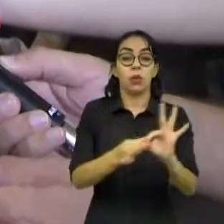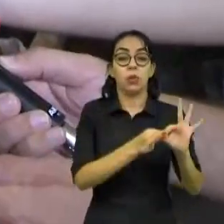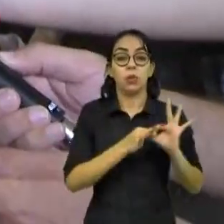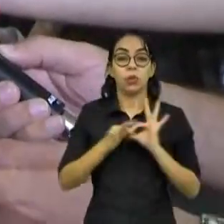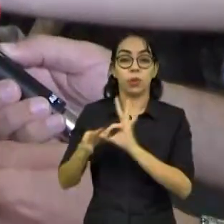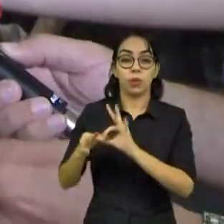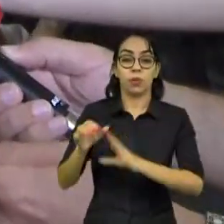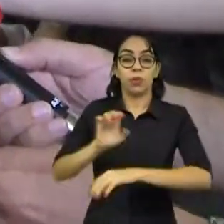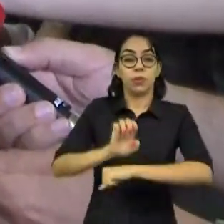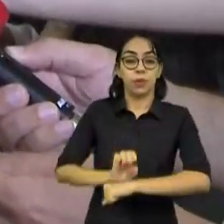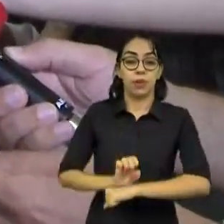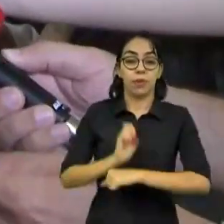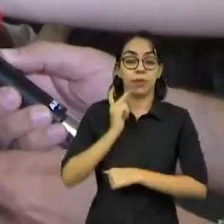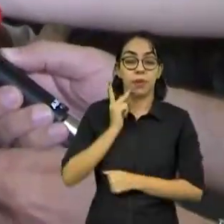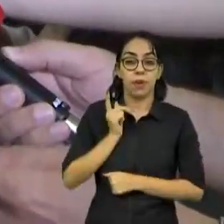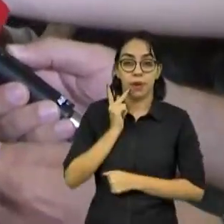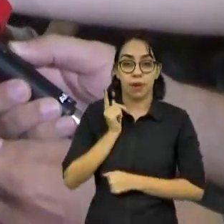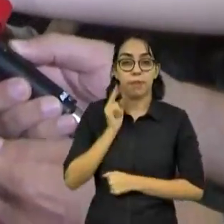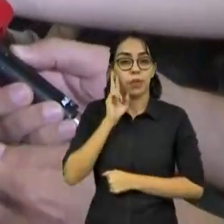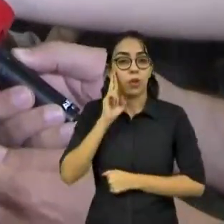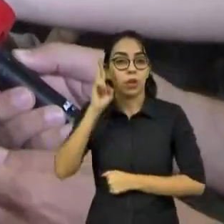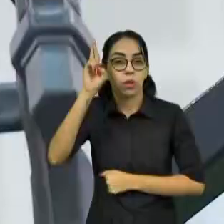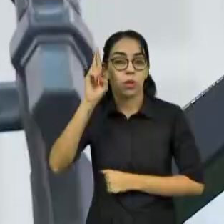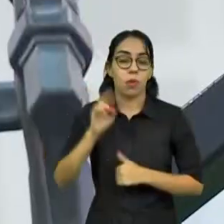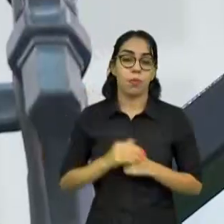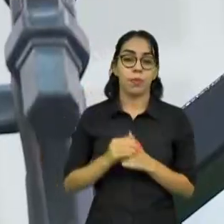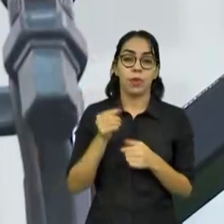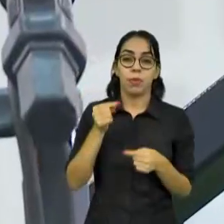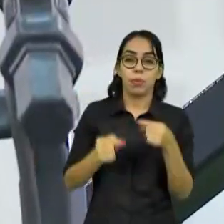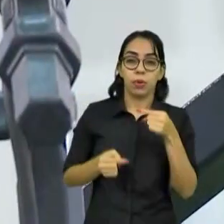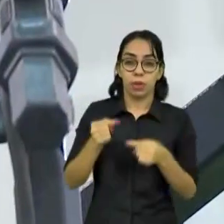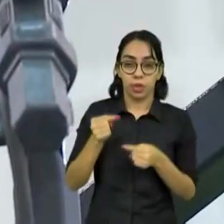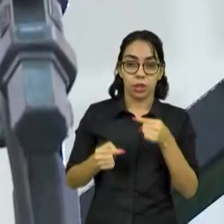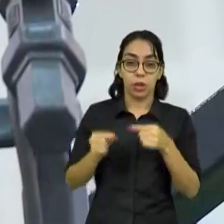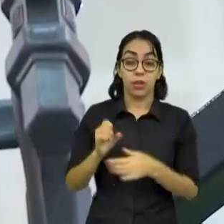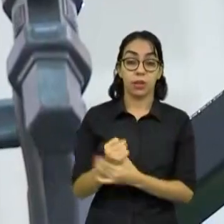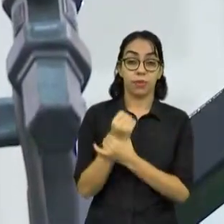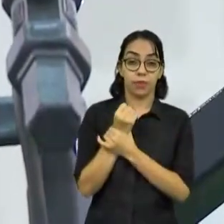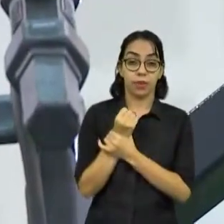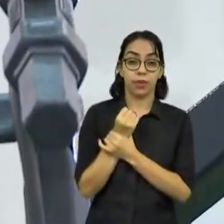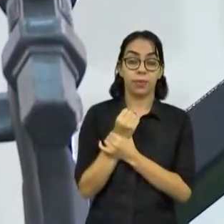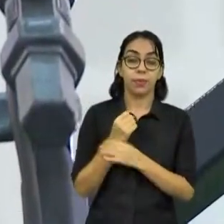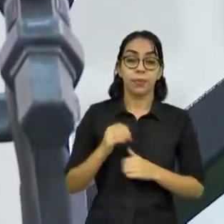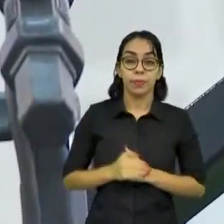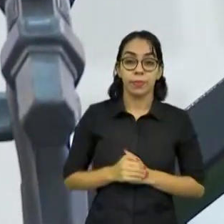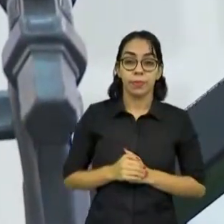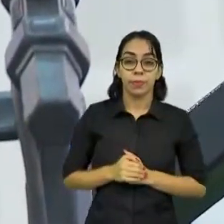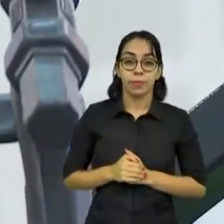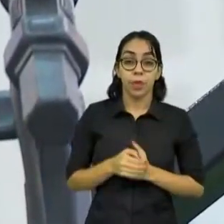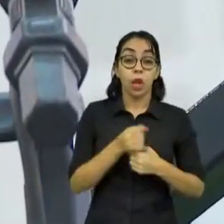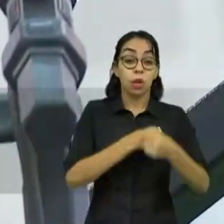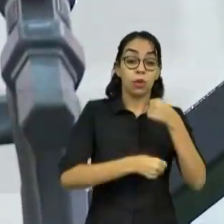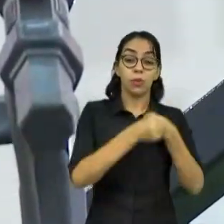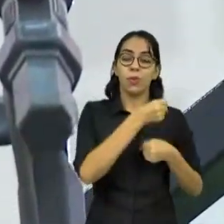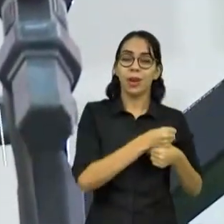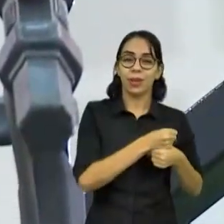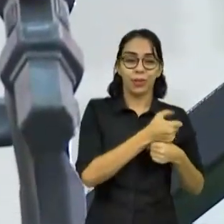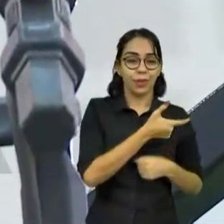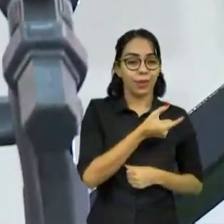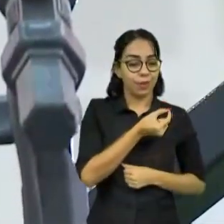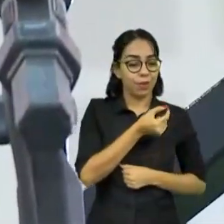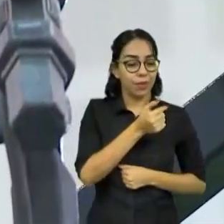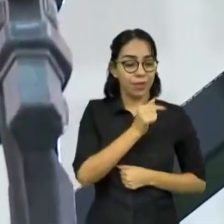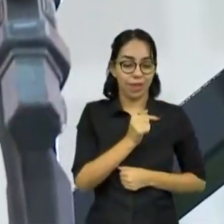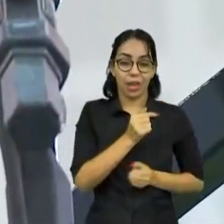dirigentes, da classe política pela educação. Quando a gente volta para 2007, quando começa essa história, eram